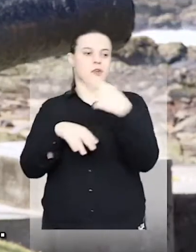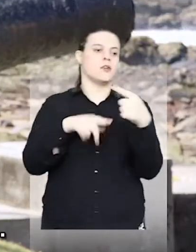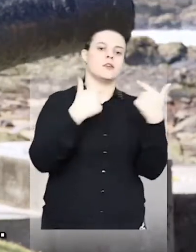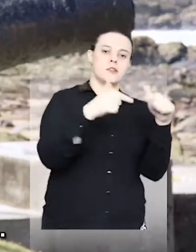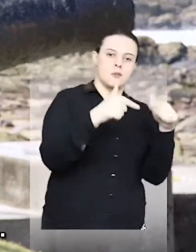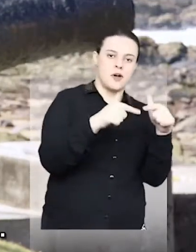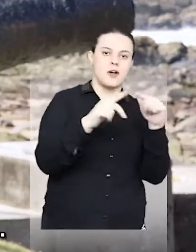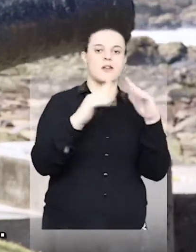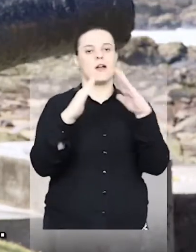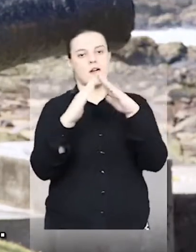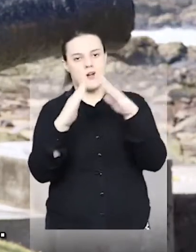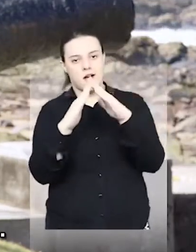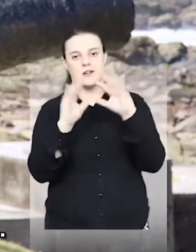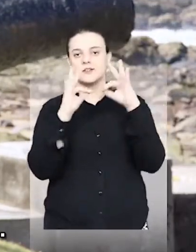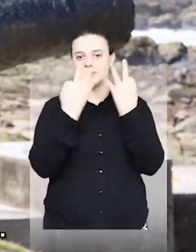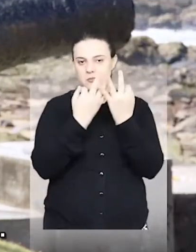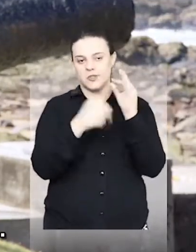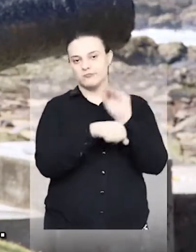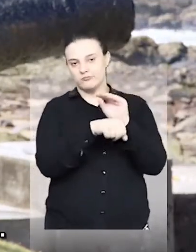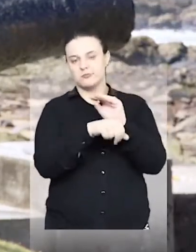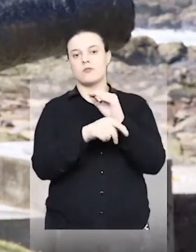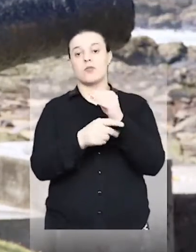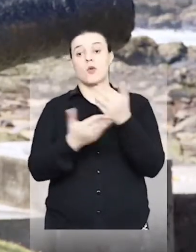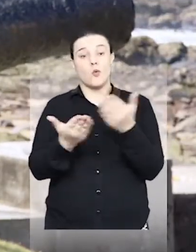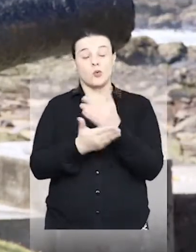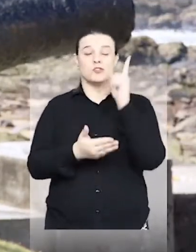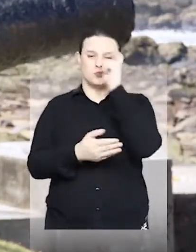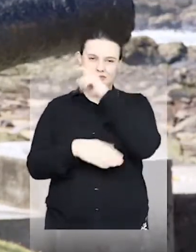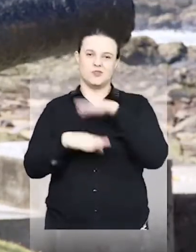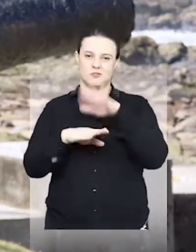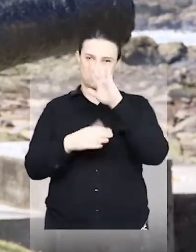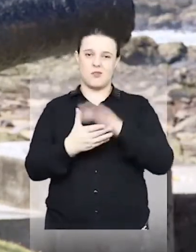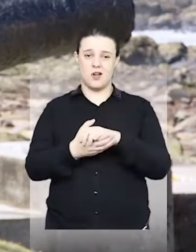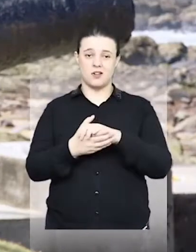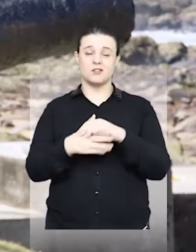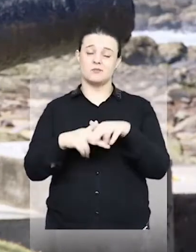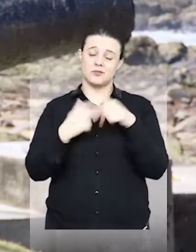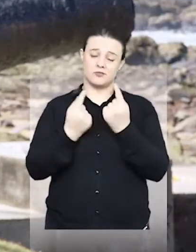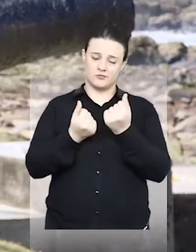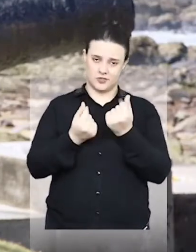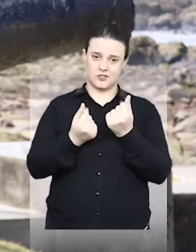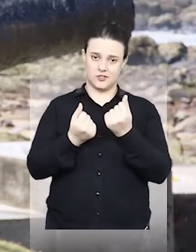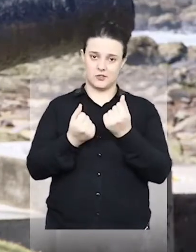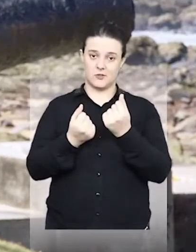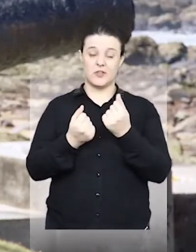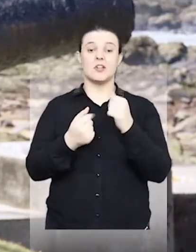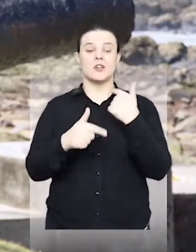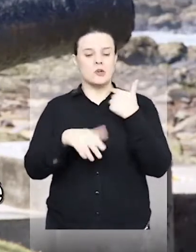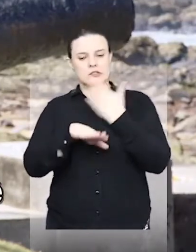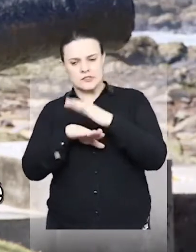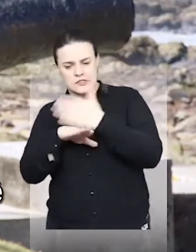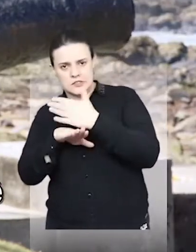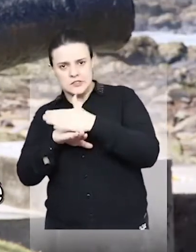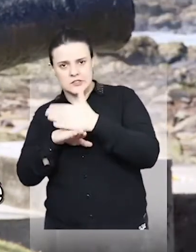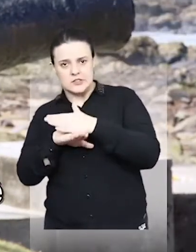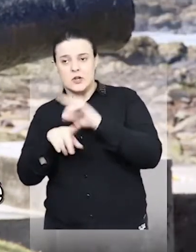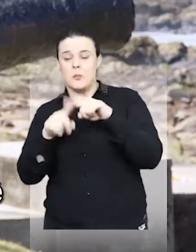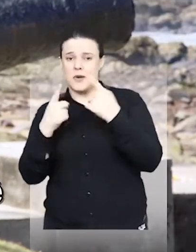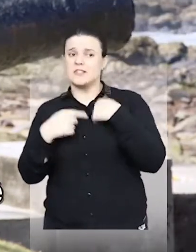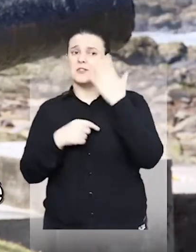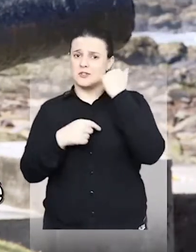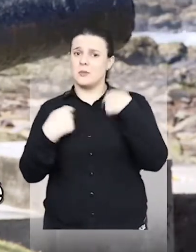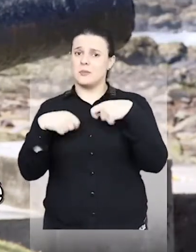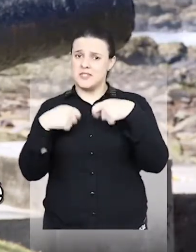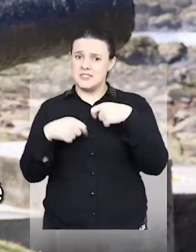tenho que trabalhar, tenho que cuidar de casa. Então essa hoje para mim é a maior dificuldade, é a questão financeira. De você estar treinando, mas